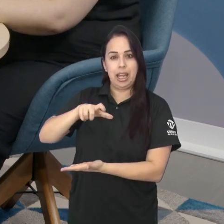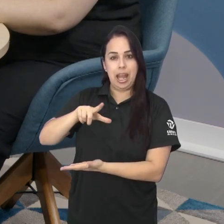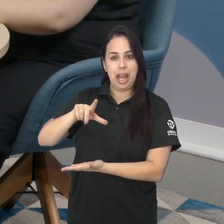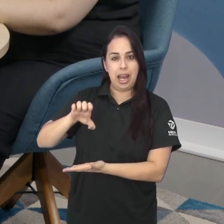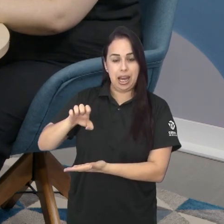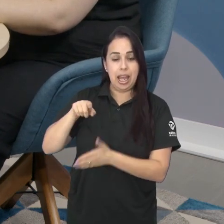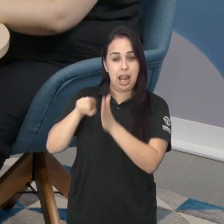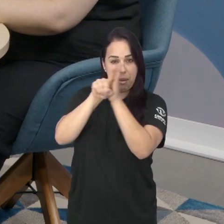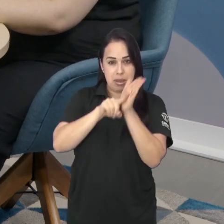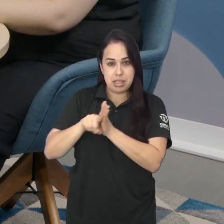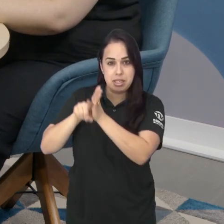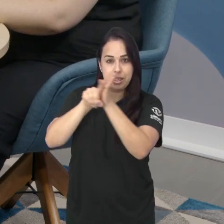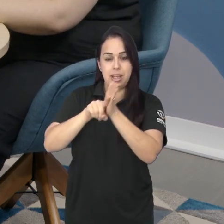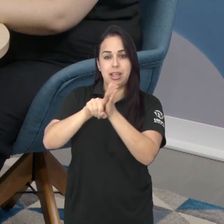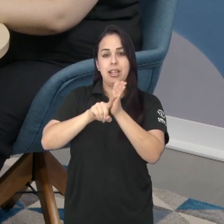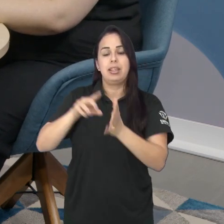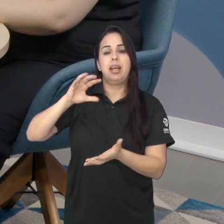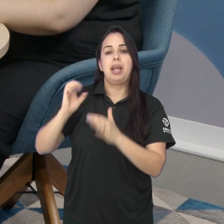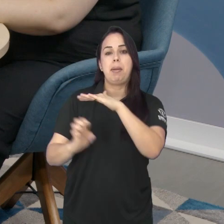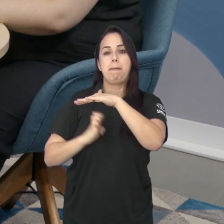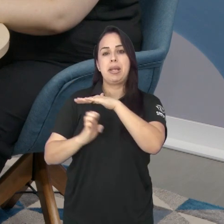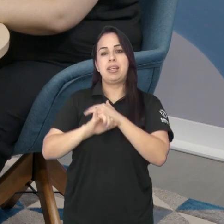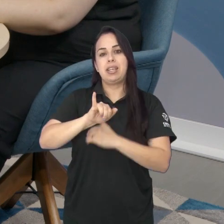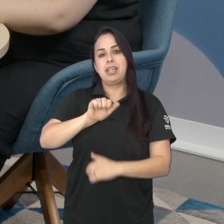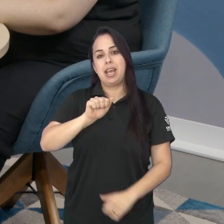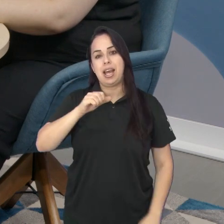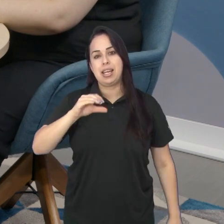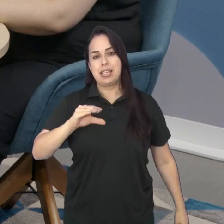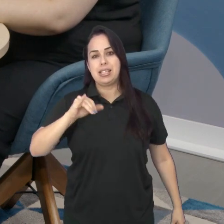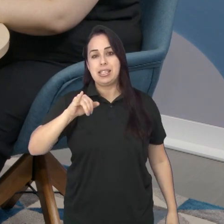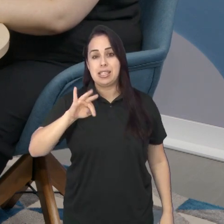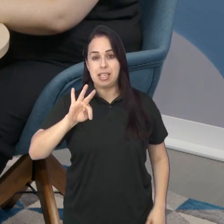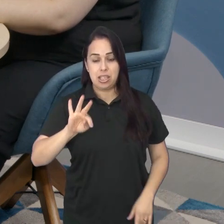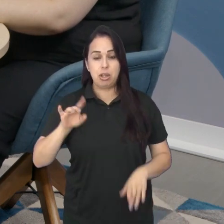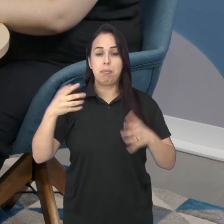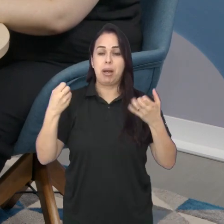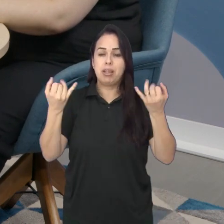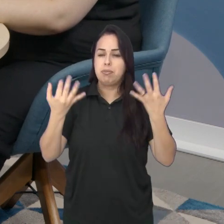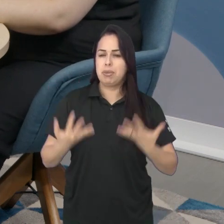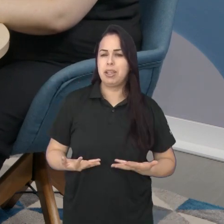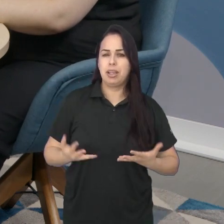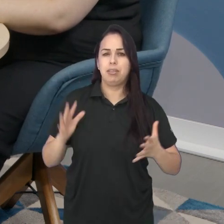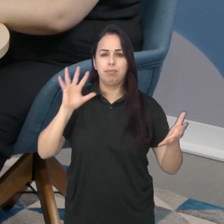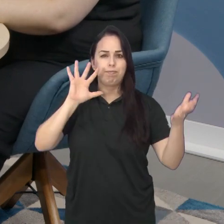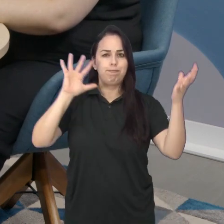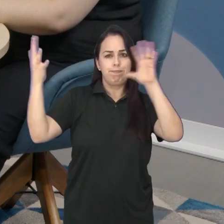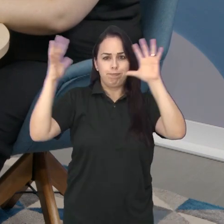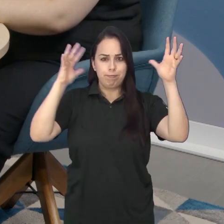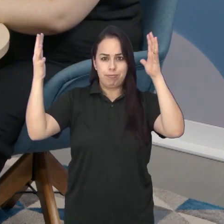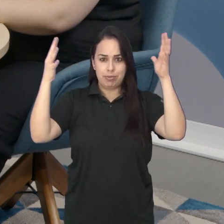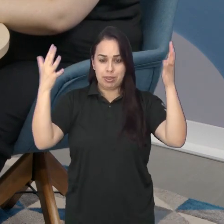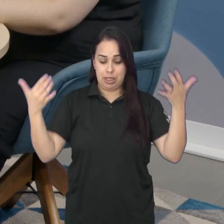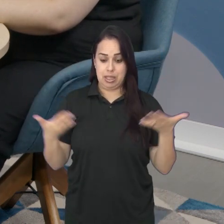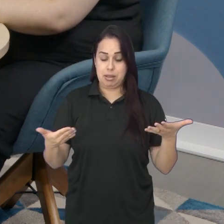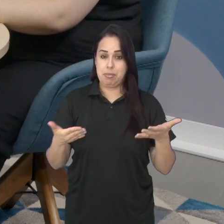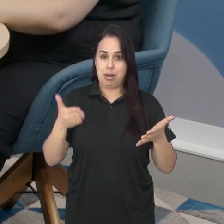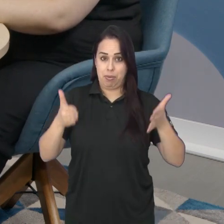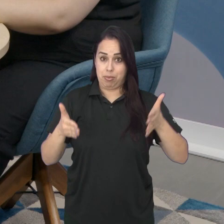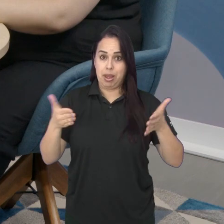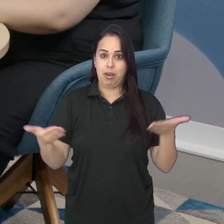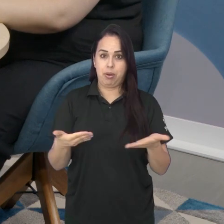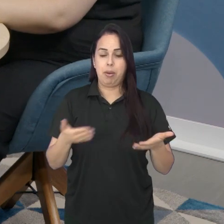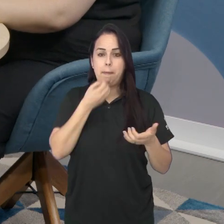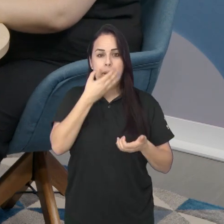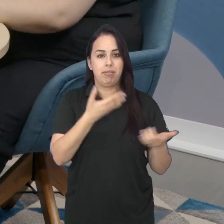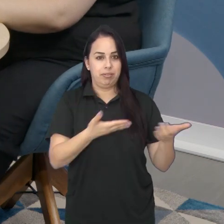que é analista da IACIT, para falarmos justamente sobre a temporada de chuvas que estamos vivendo.